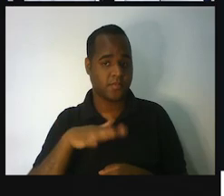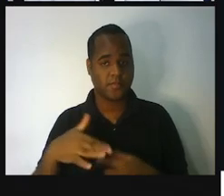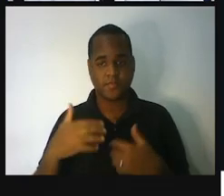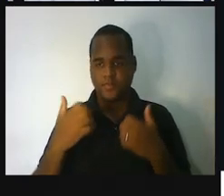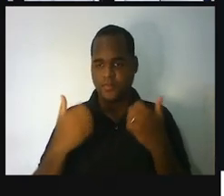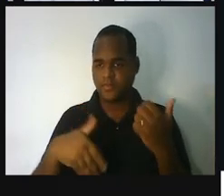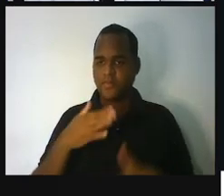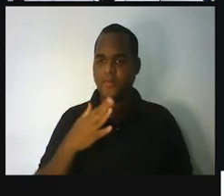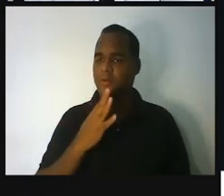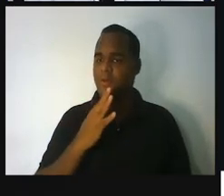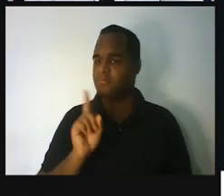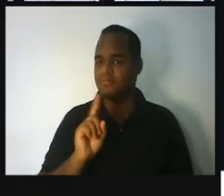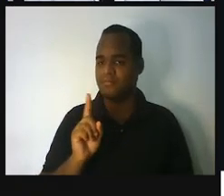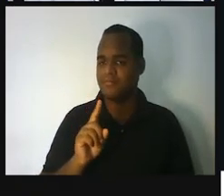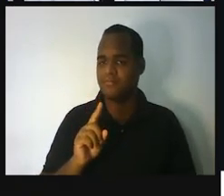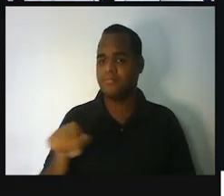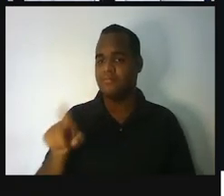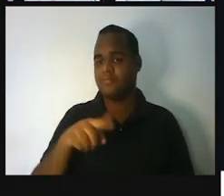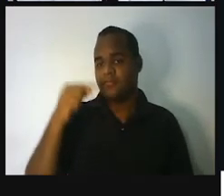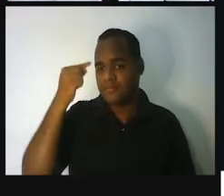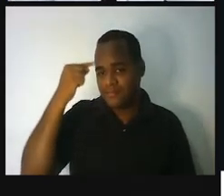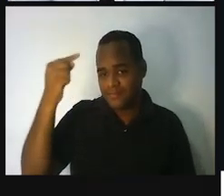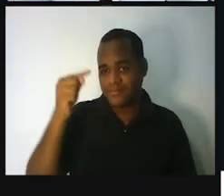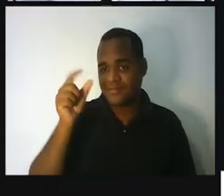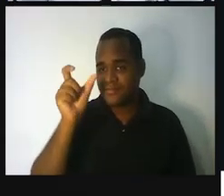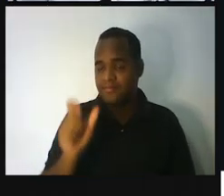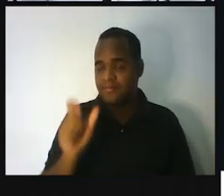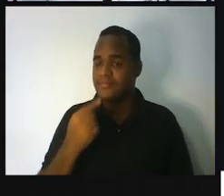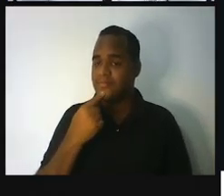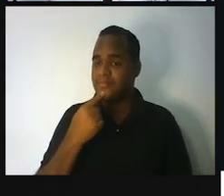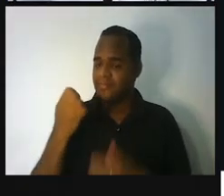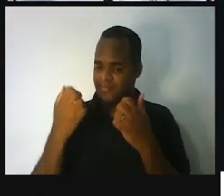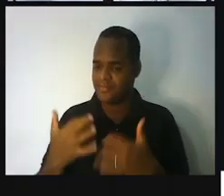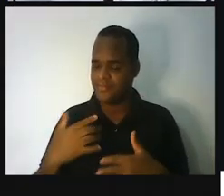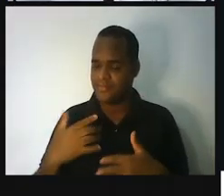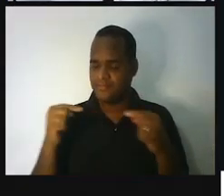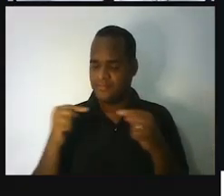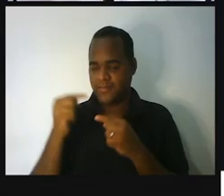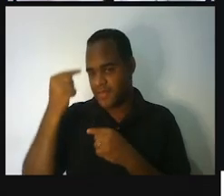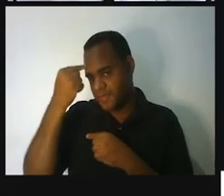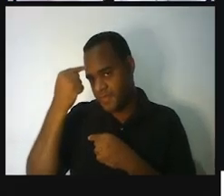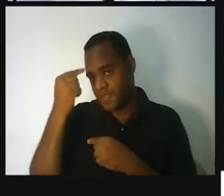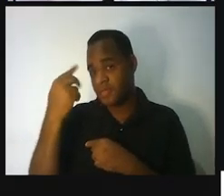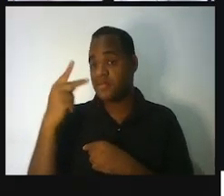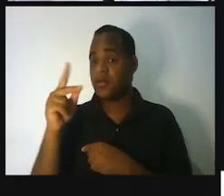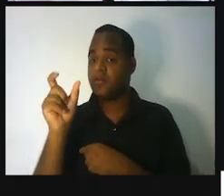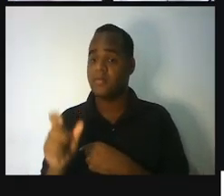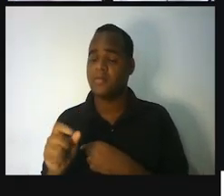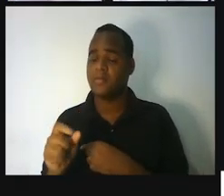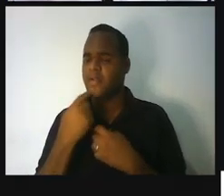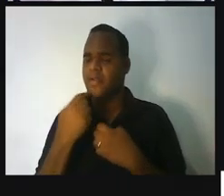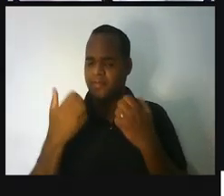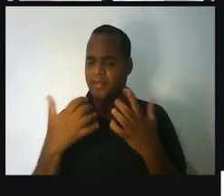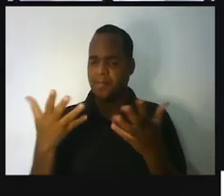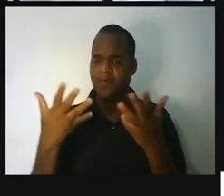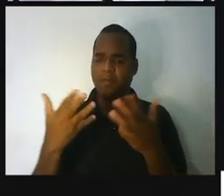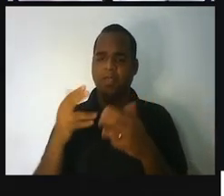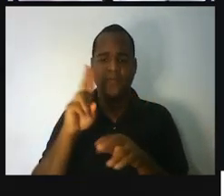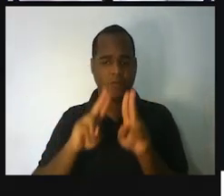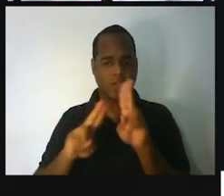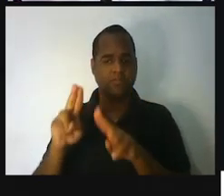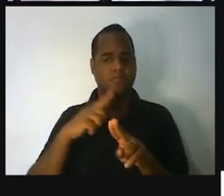não conhece. Essa ideia está ligada ao pensamento lógico-dedutivo, que é um método muito utilizado